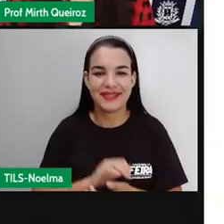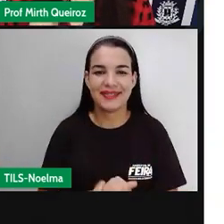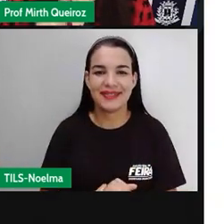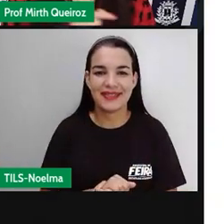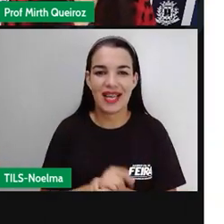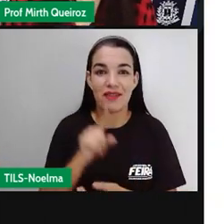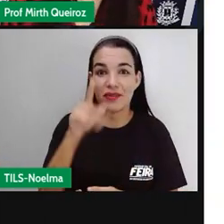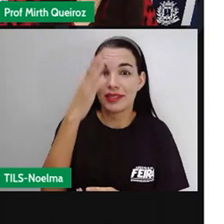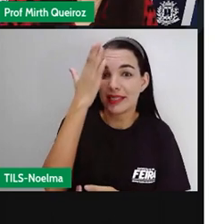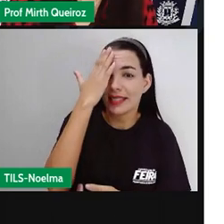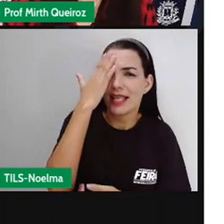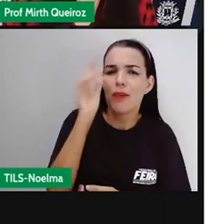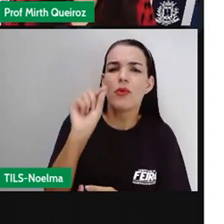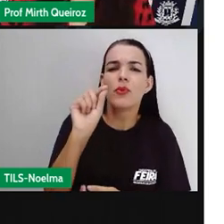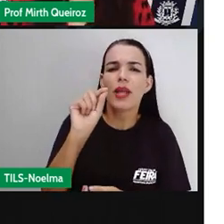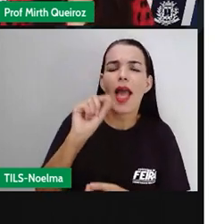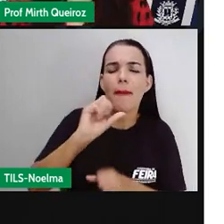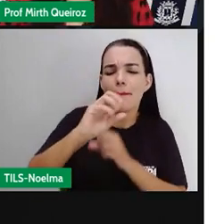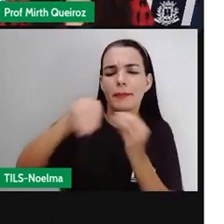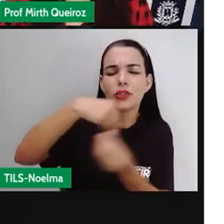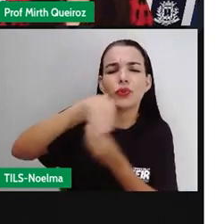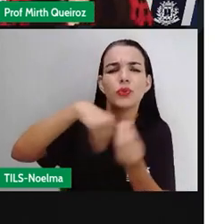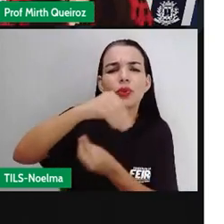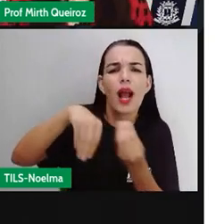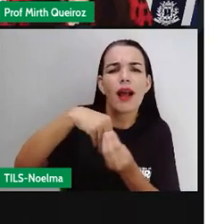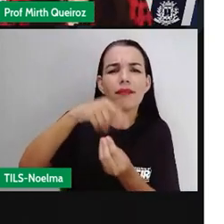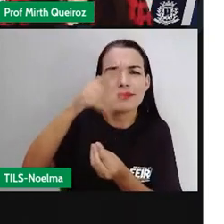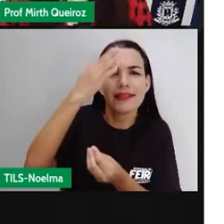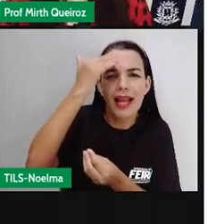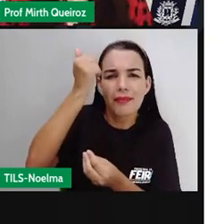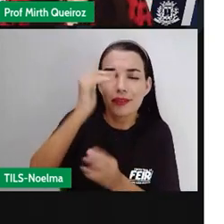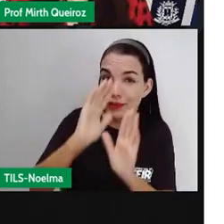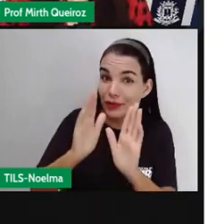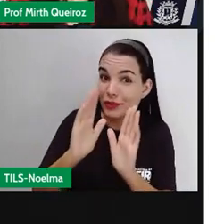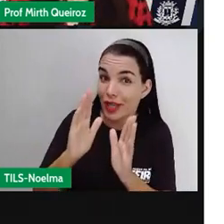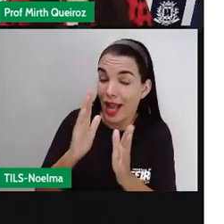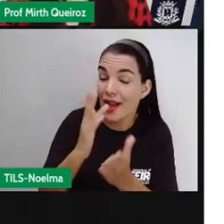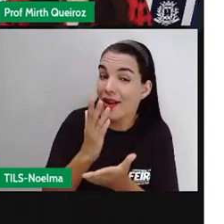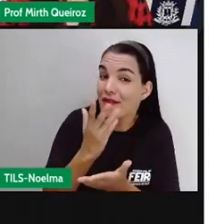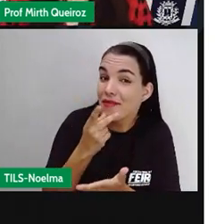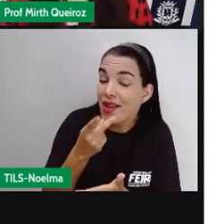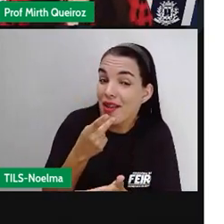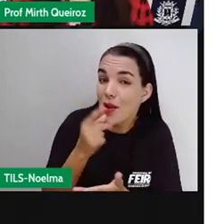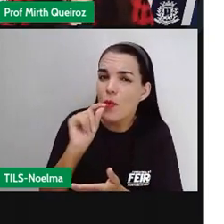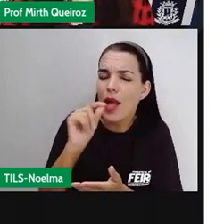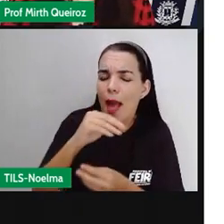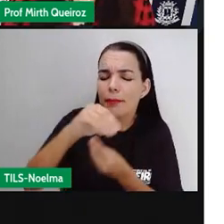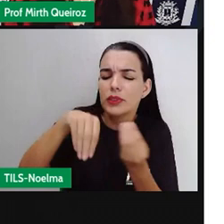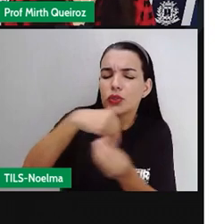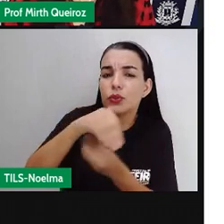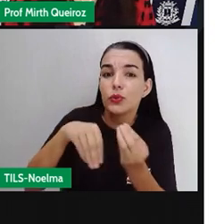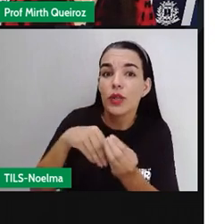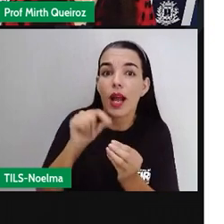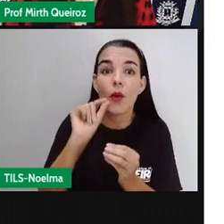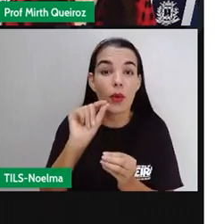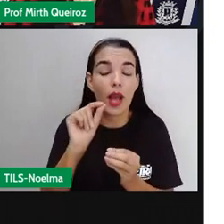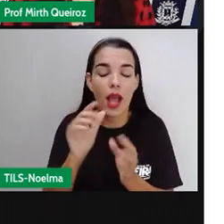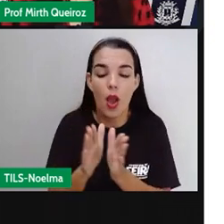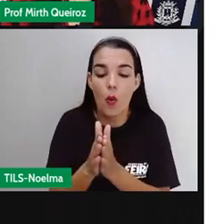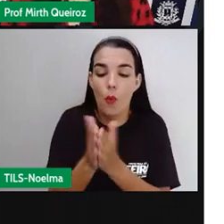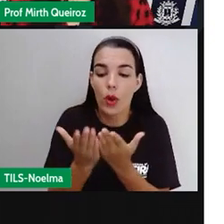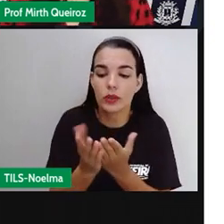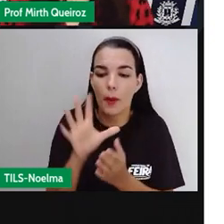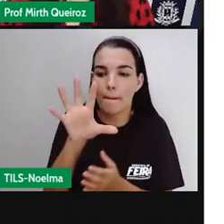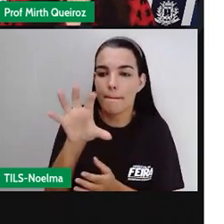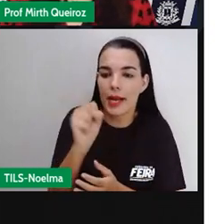transformações. Você sabe o que é uma mistura? Nós já falamos sobre isso. O que é uma mistura? Uma mistura é quando nós pegamos duas